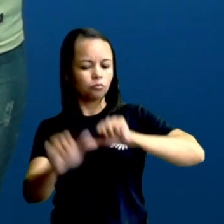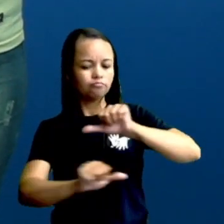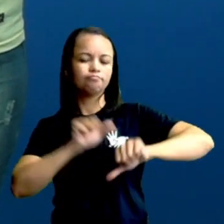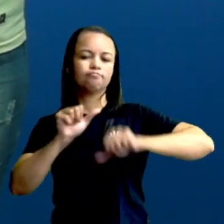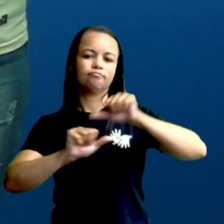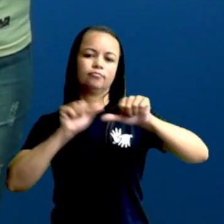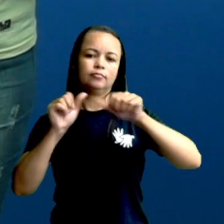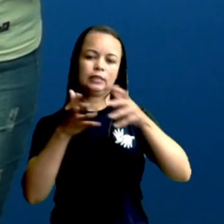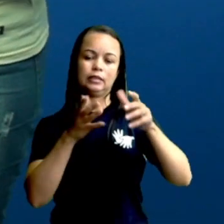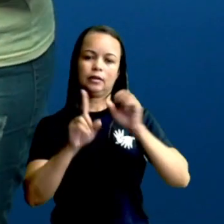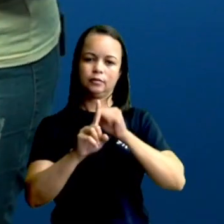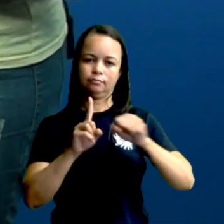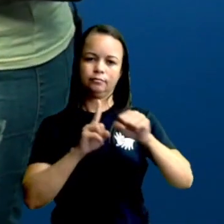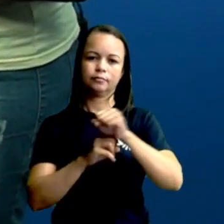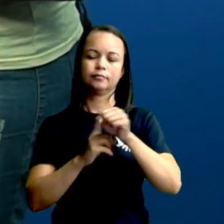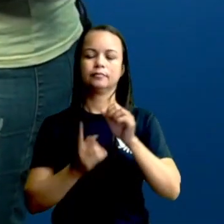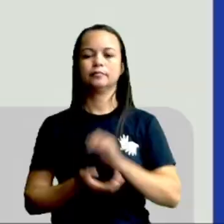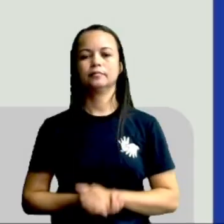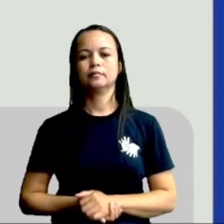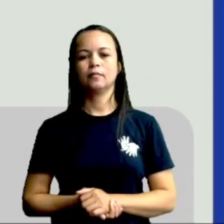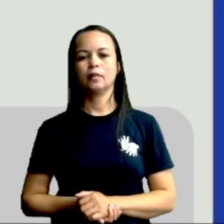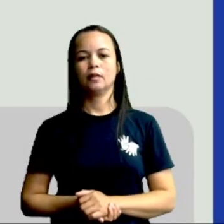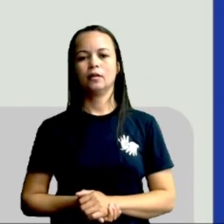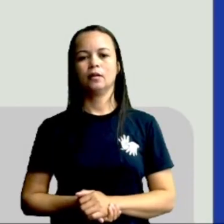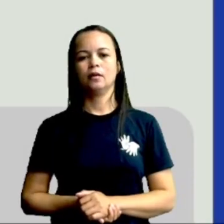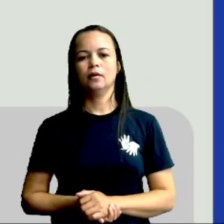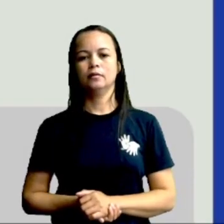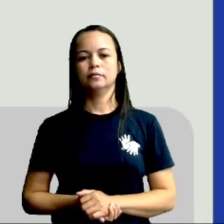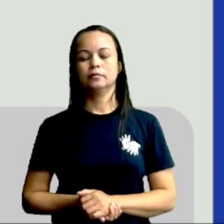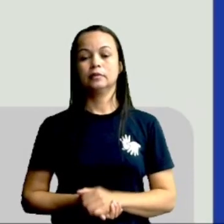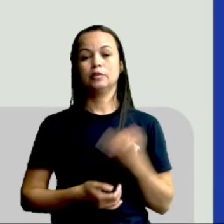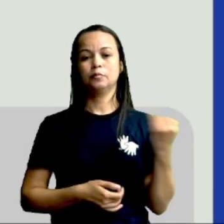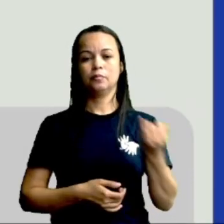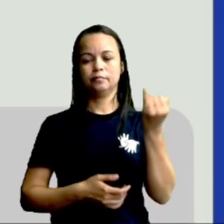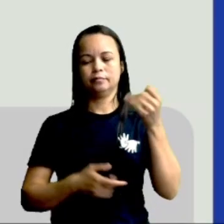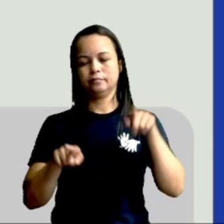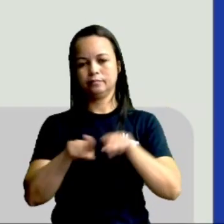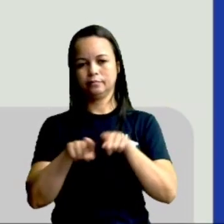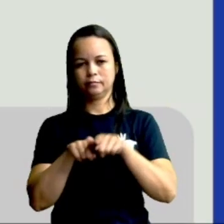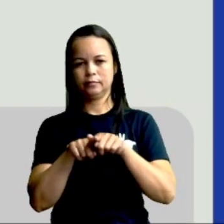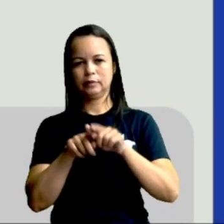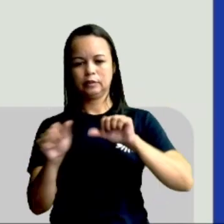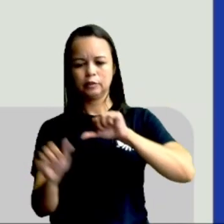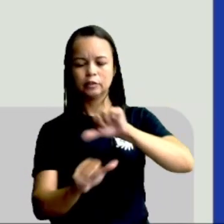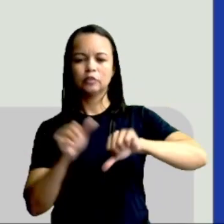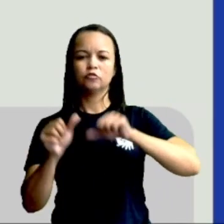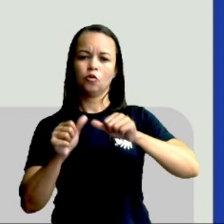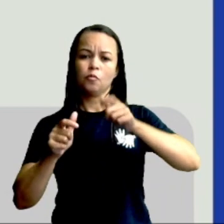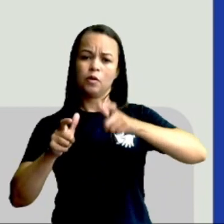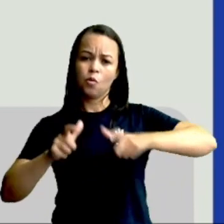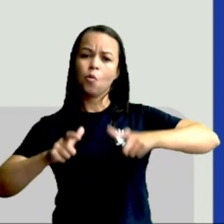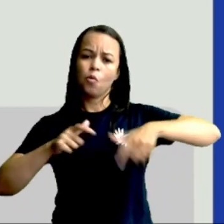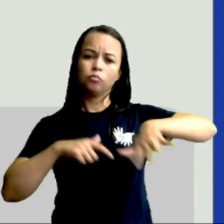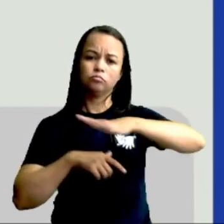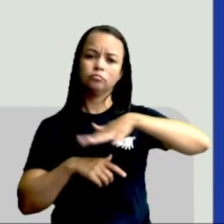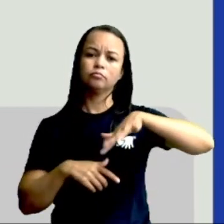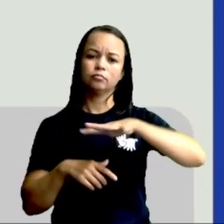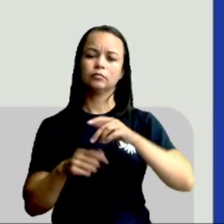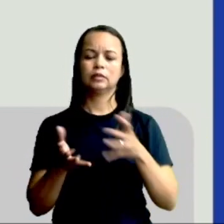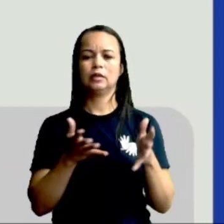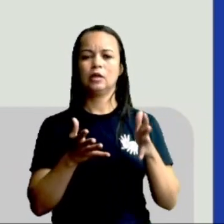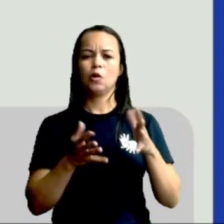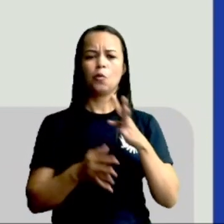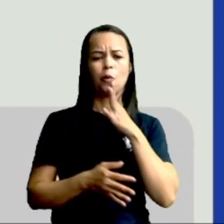transformação da sociedade. E é importante também que a gente transforme o nosso ambiente, né?